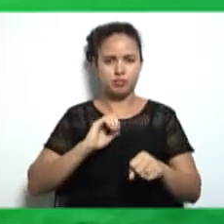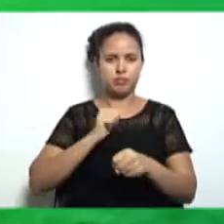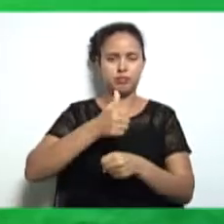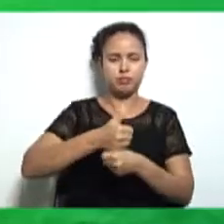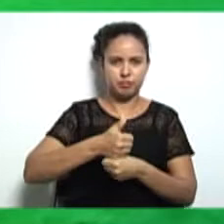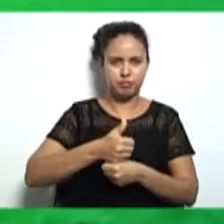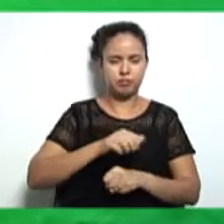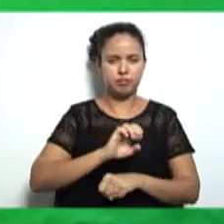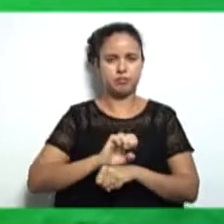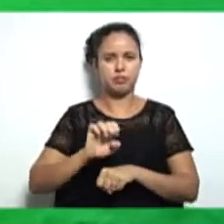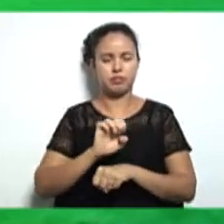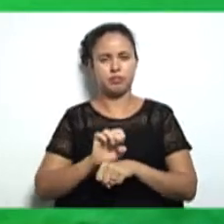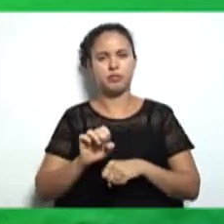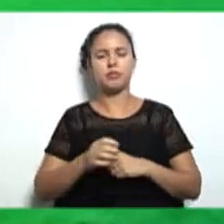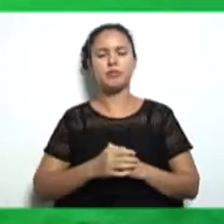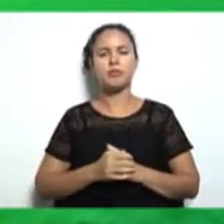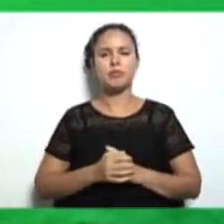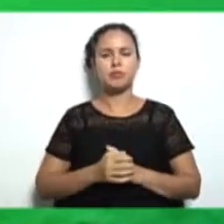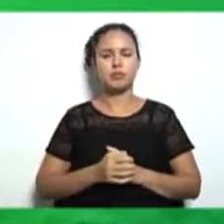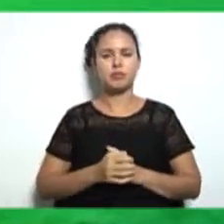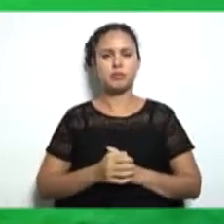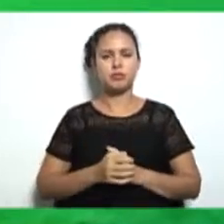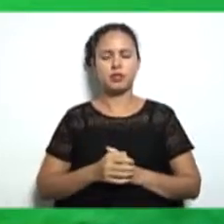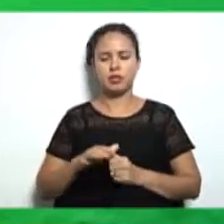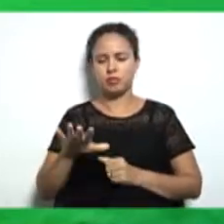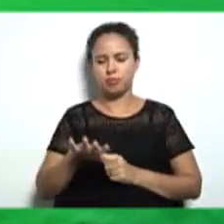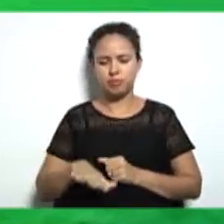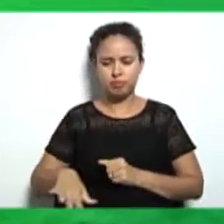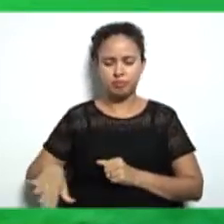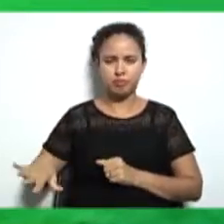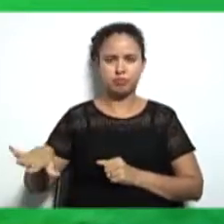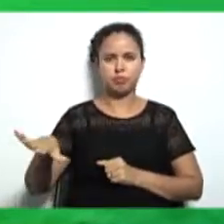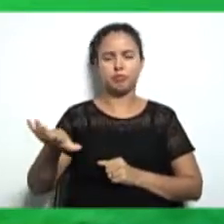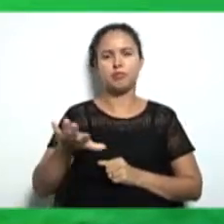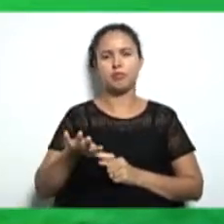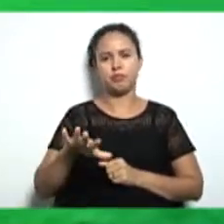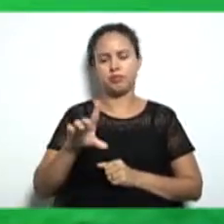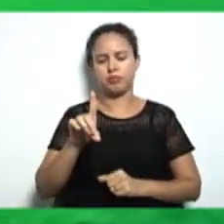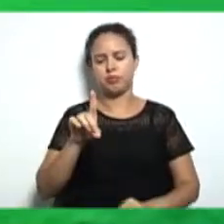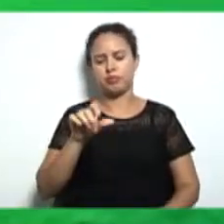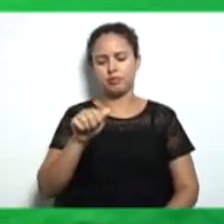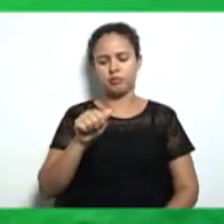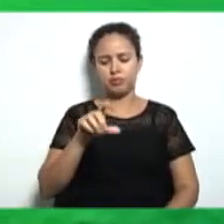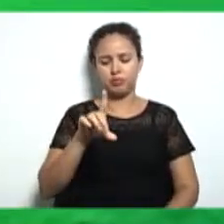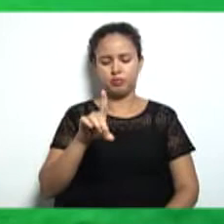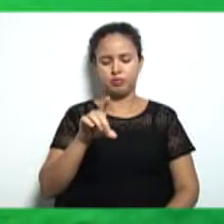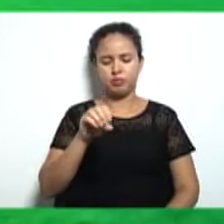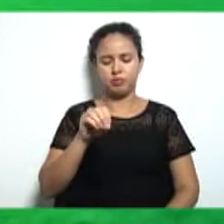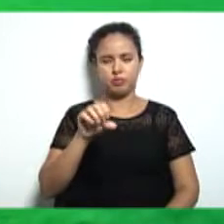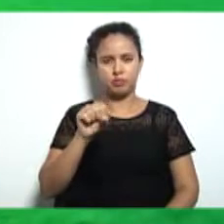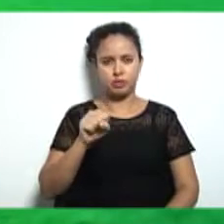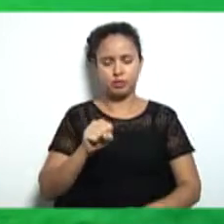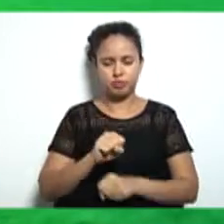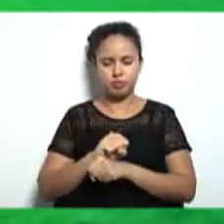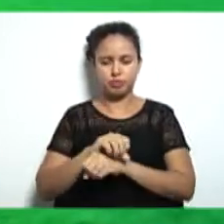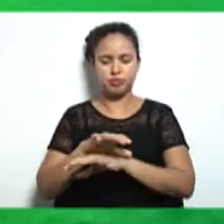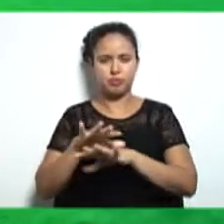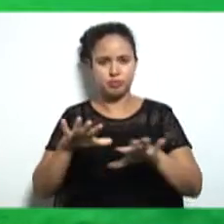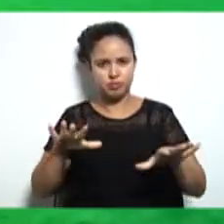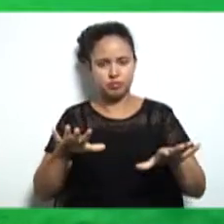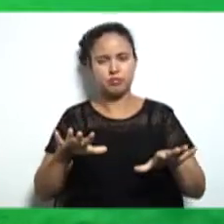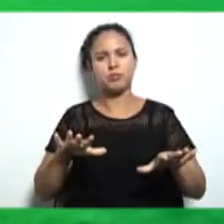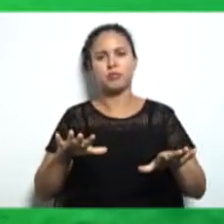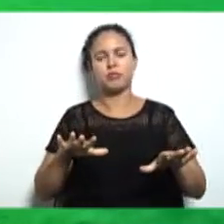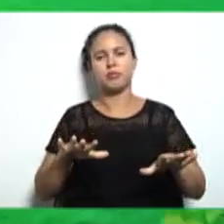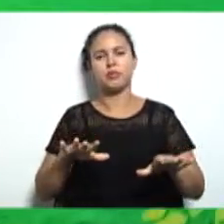uma pesquisa sobre uma disseminação de dados em caso de desastre. Por exemplo, se não houvesse